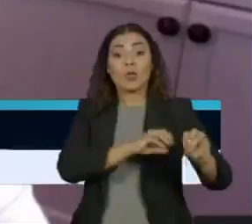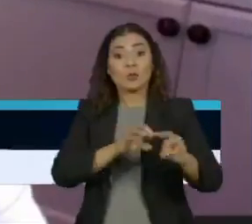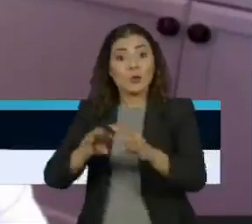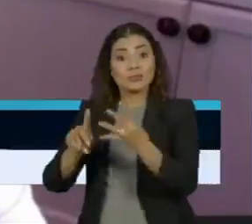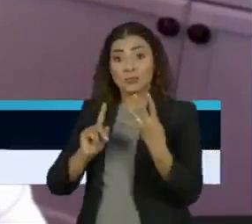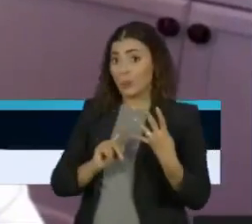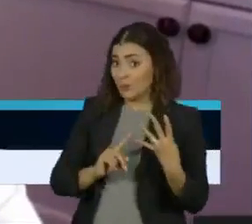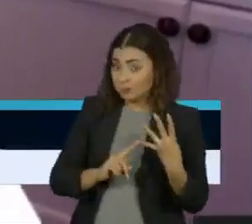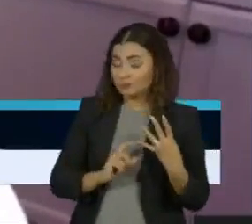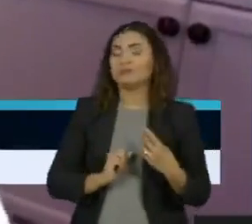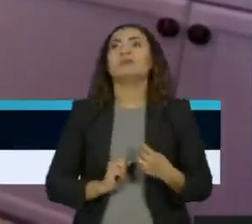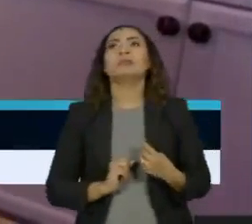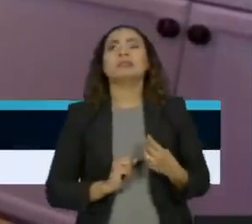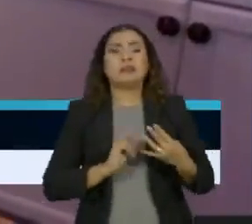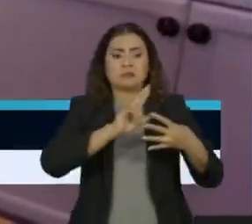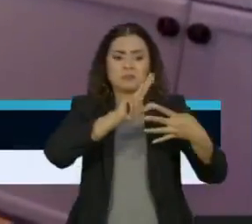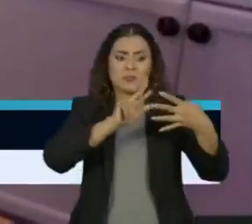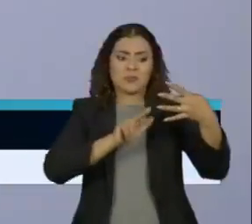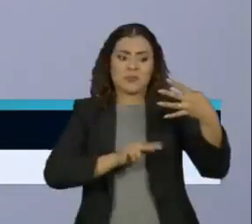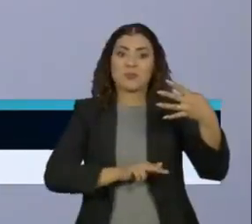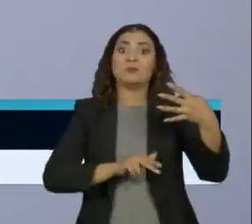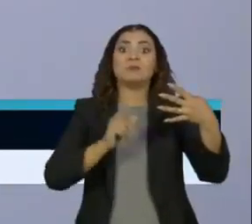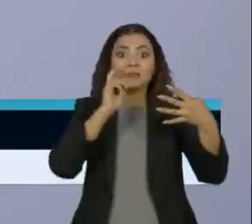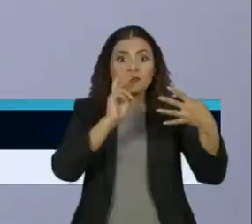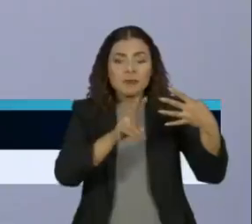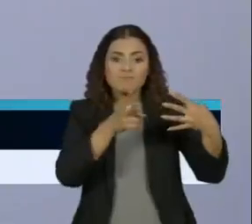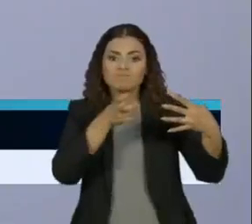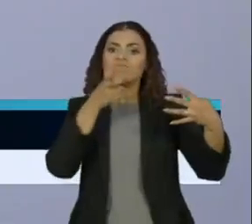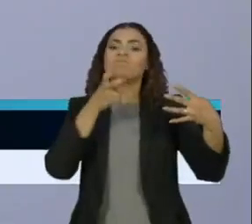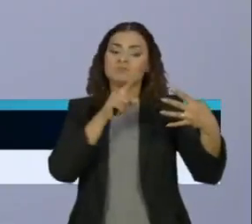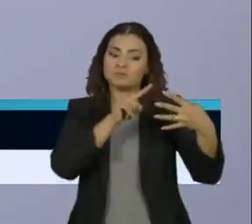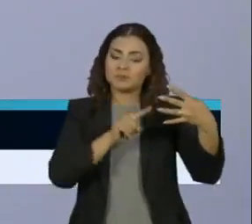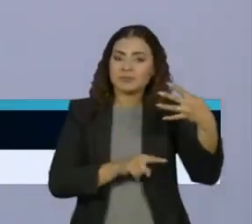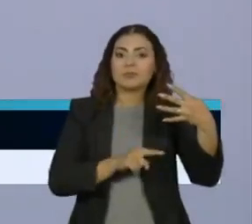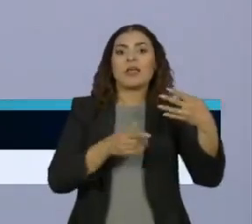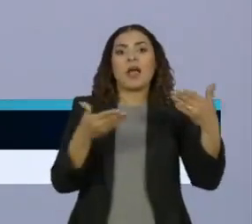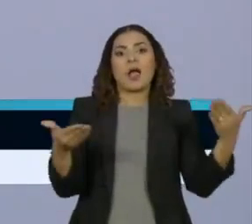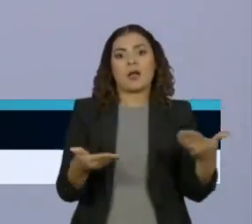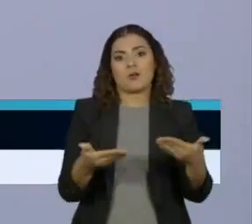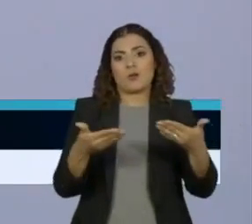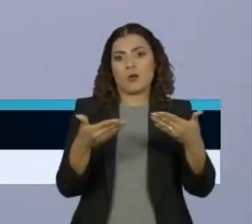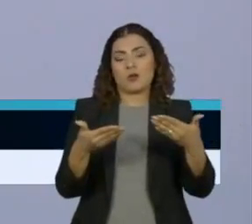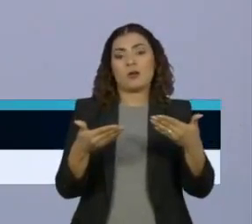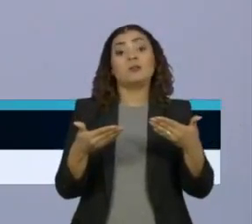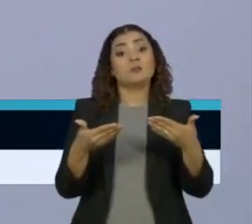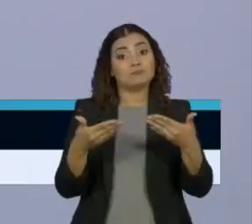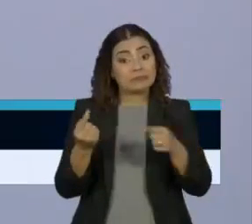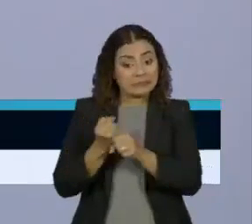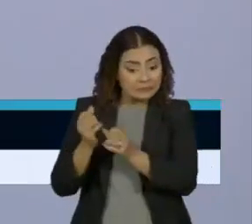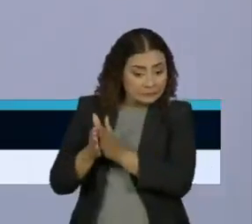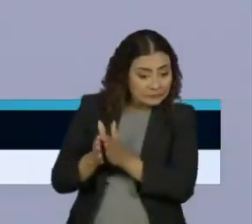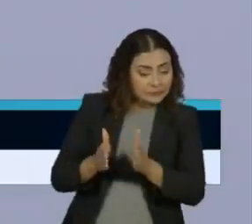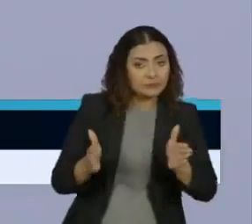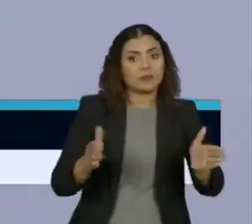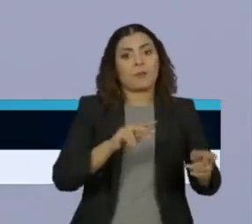educação como uma quarta. Então, a gente tem todo esse quadro aí se abrindo nos primeiros anos